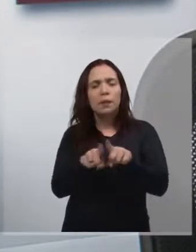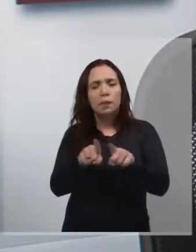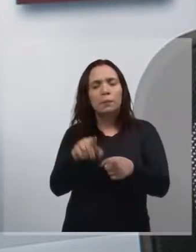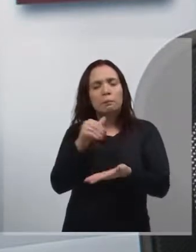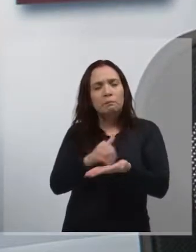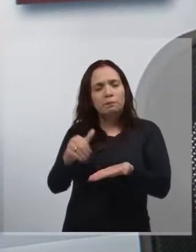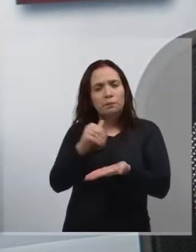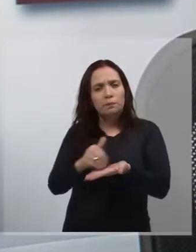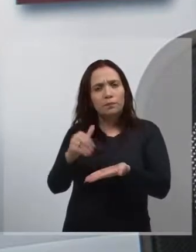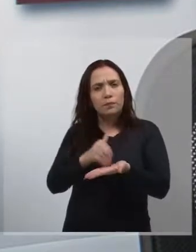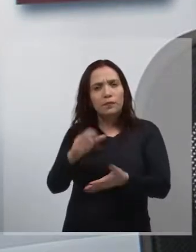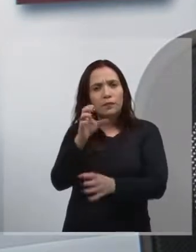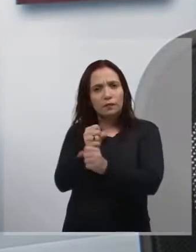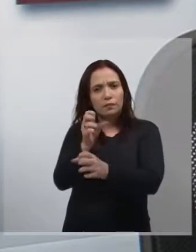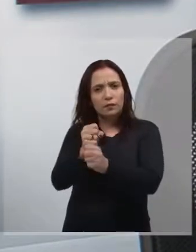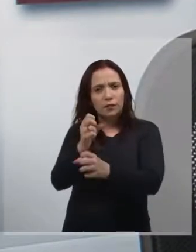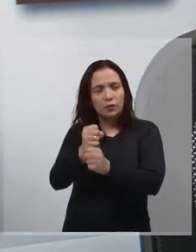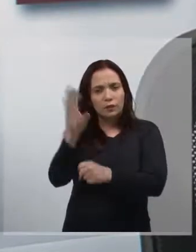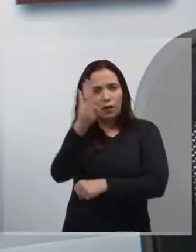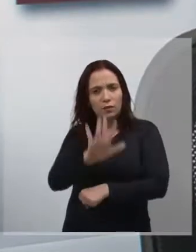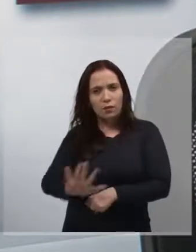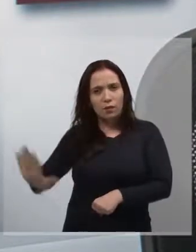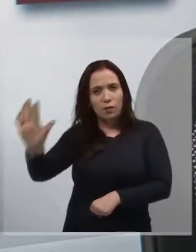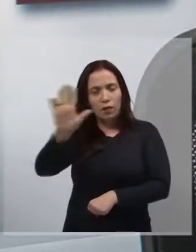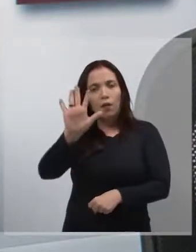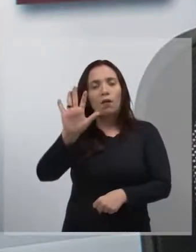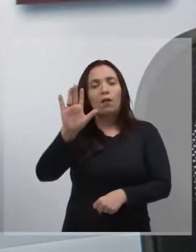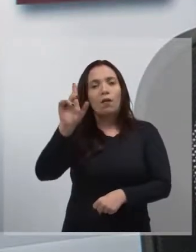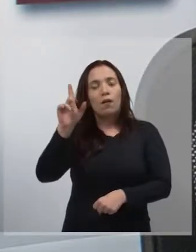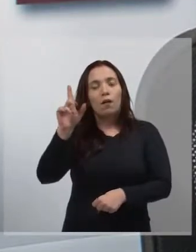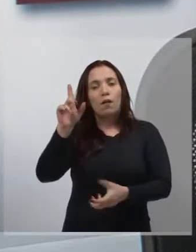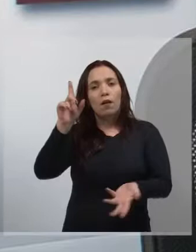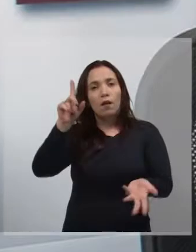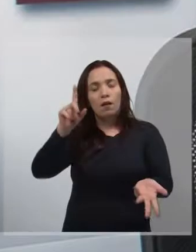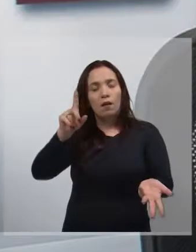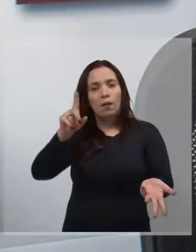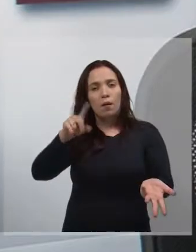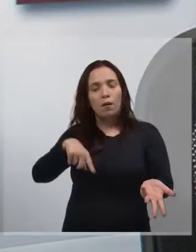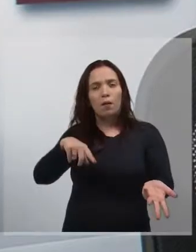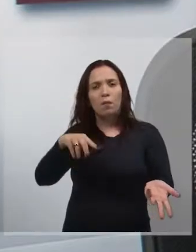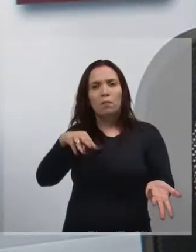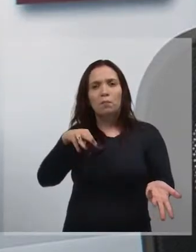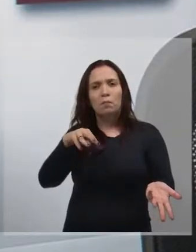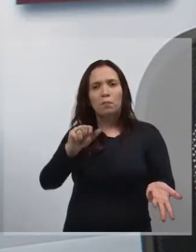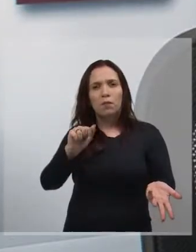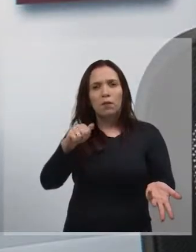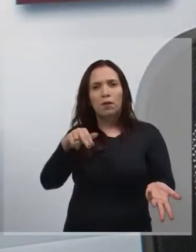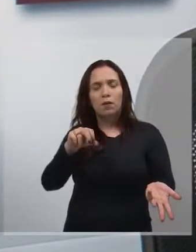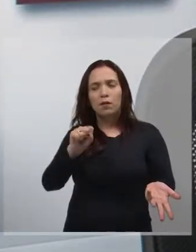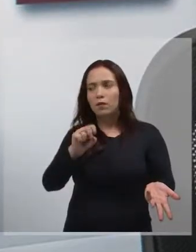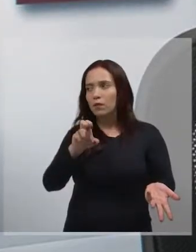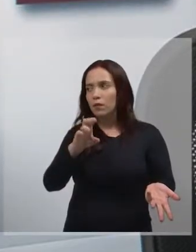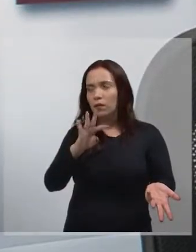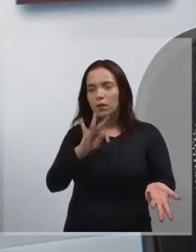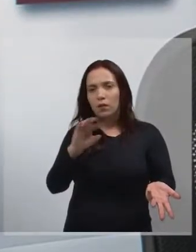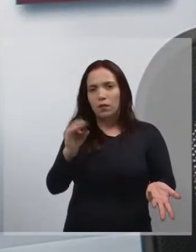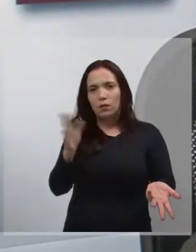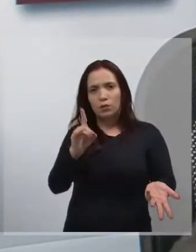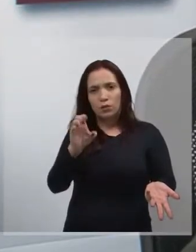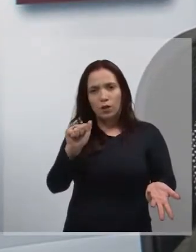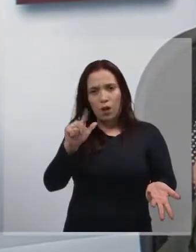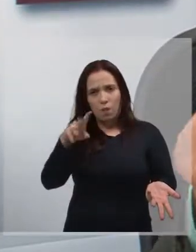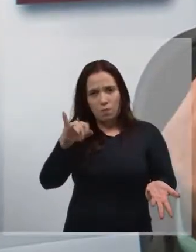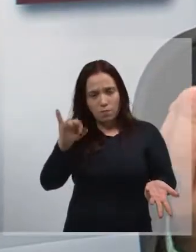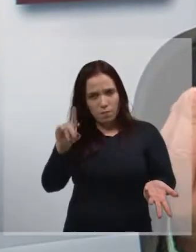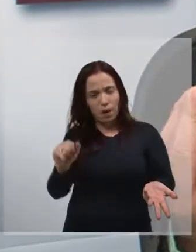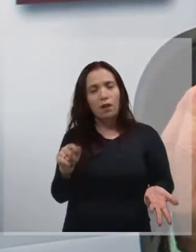pelo secretário do Tesouro Nacional, o economista cearense Mansueto de Almeida, que falou muito sobre a questão tanto da Previdência como